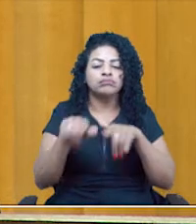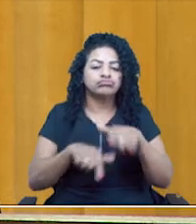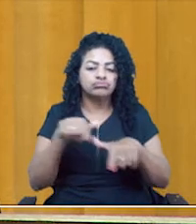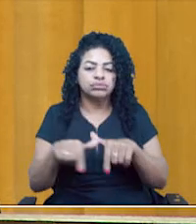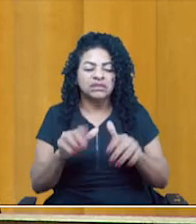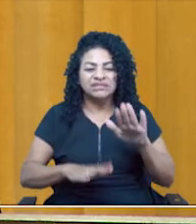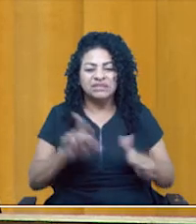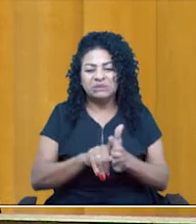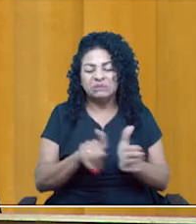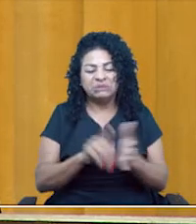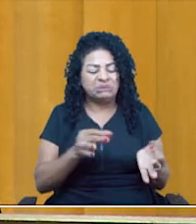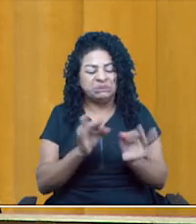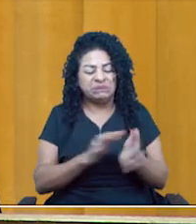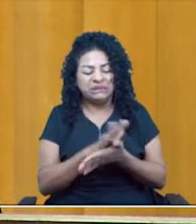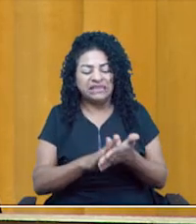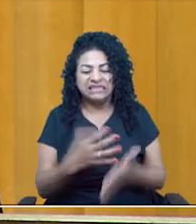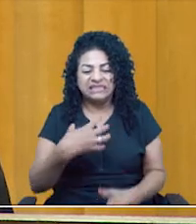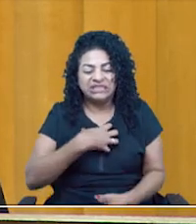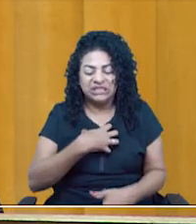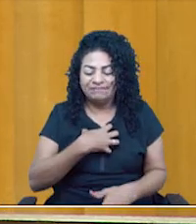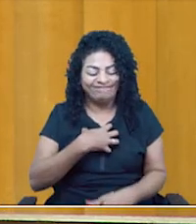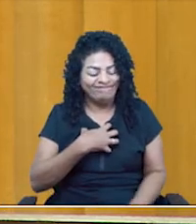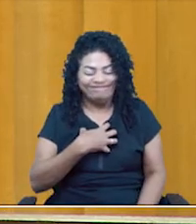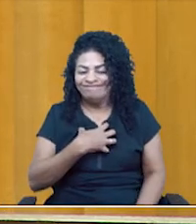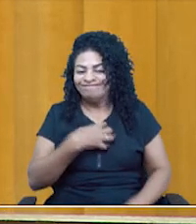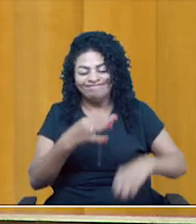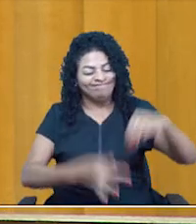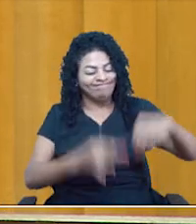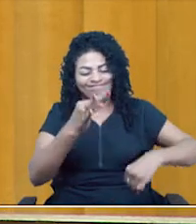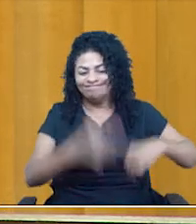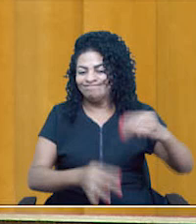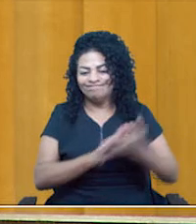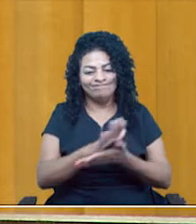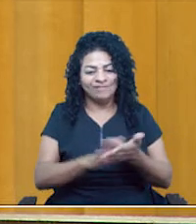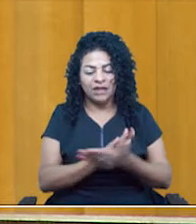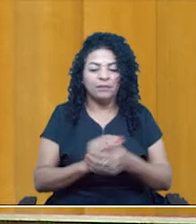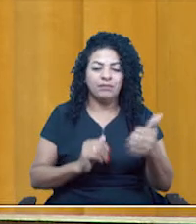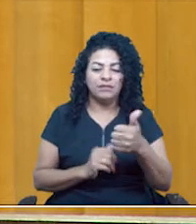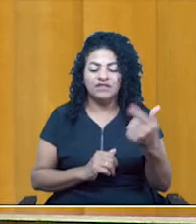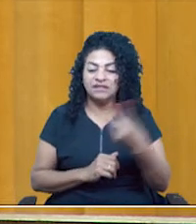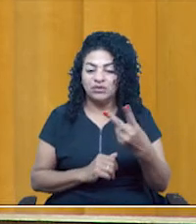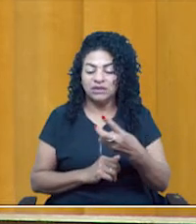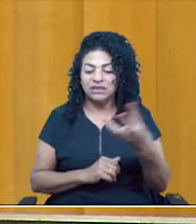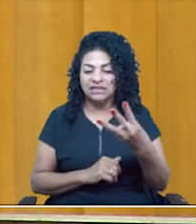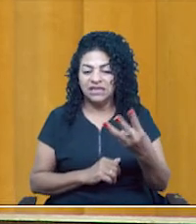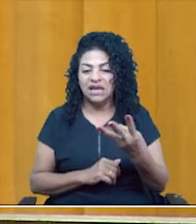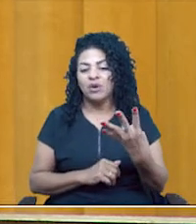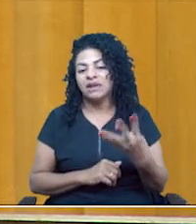nós começamos a nos sentir magistrados e servidores de segunda, terceira, quarta e quinta categoria. Isso é muito